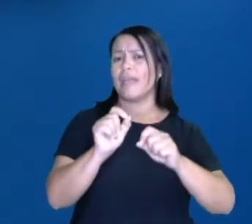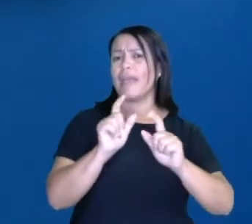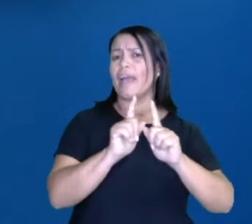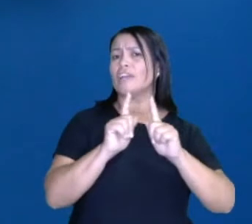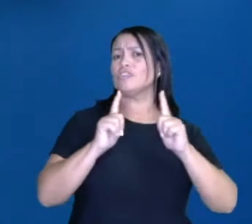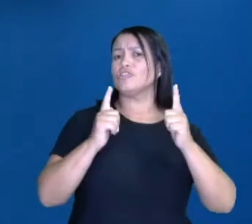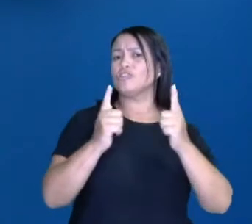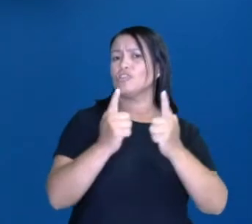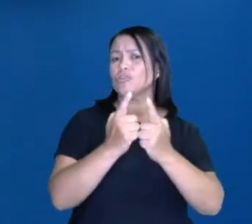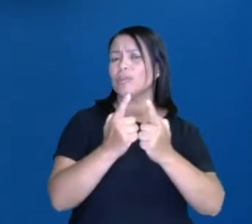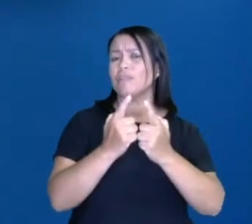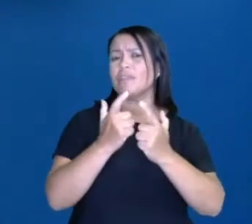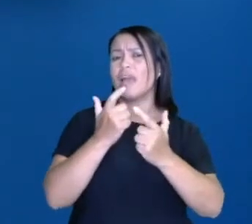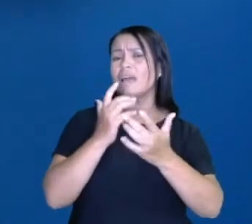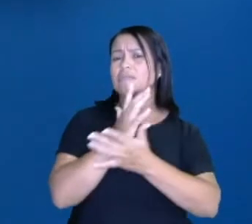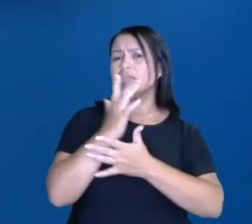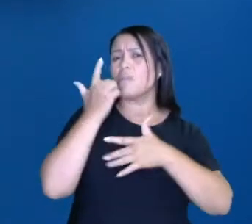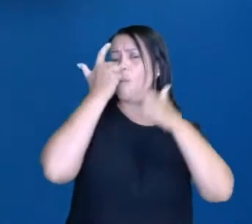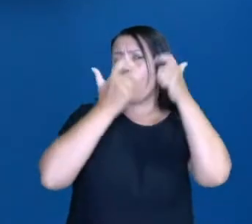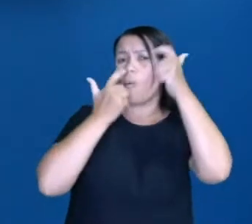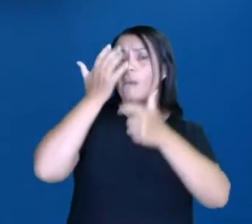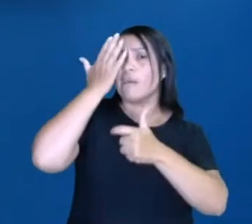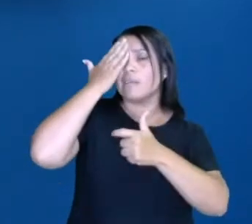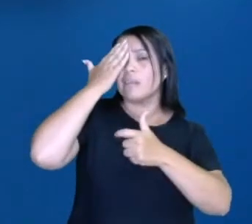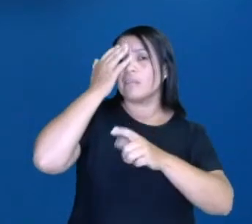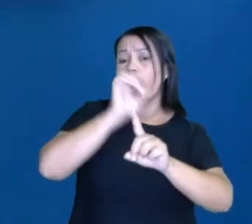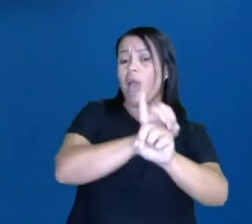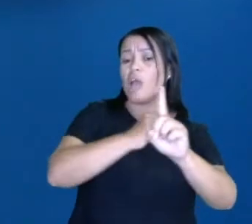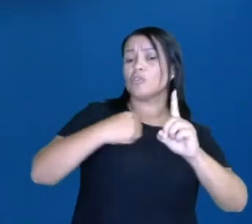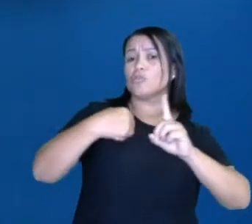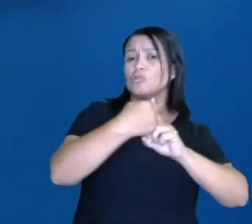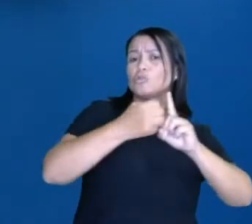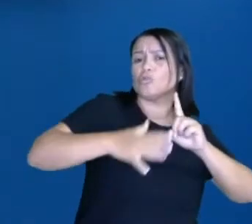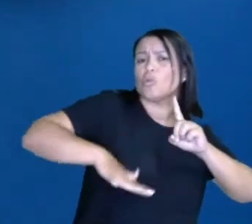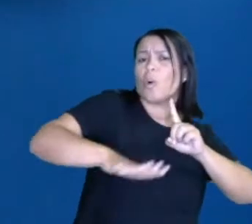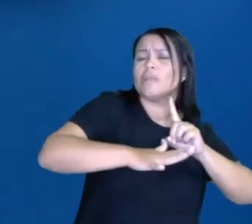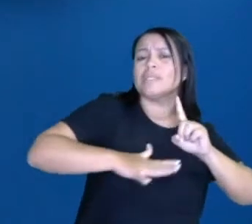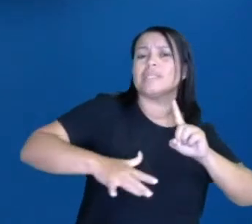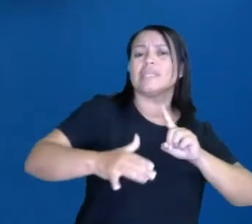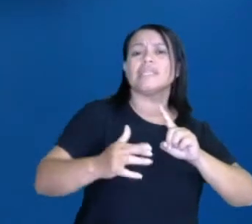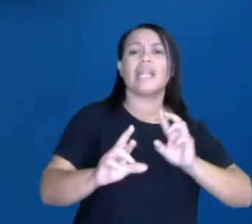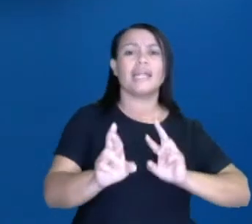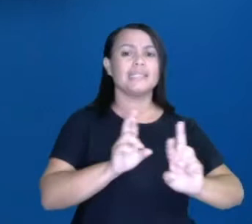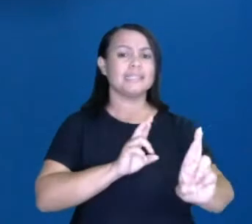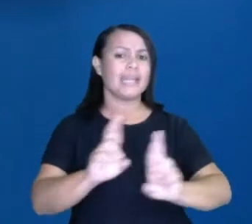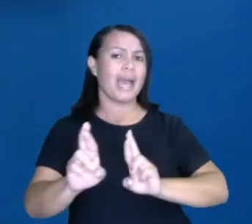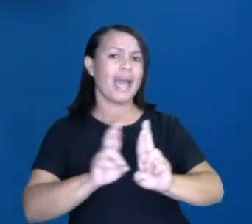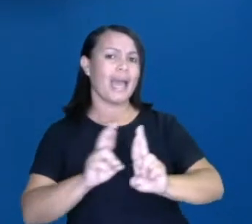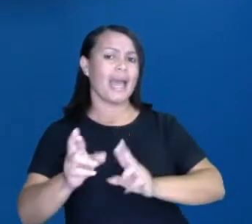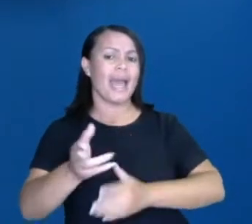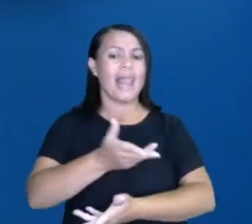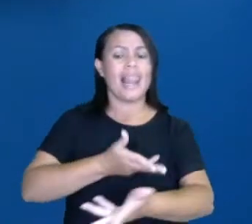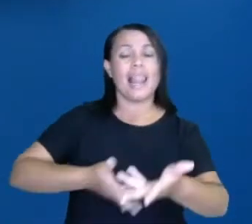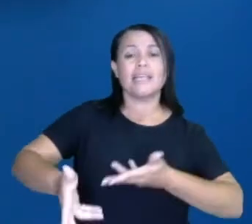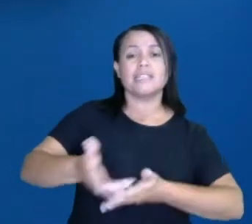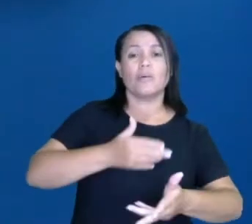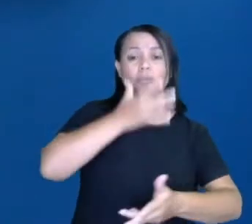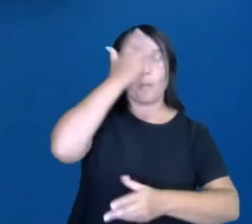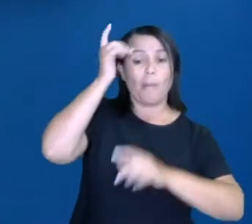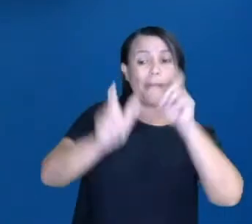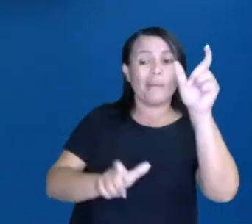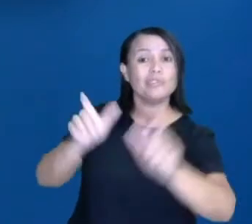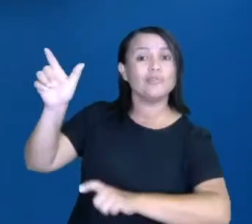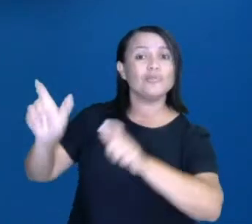se preocupa e procura entender a sociedade com base na relação que os seres humanos estabelecem